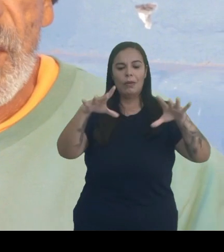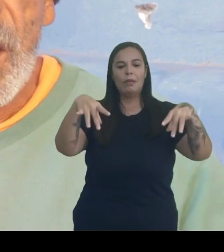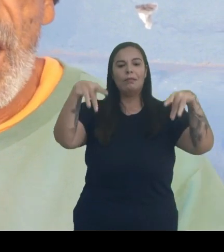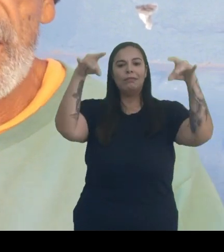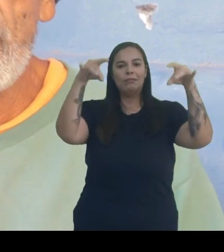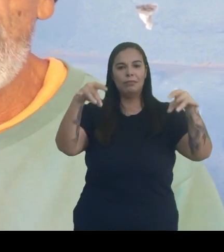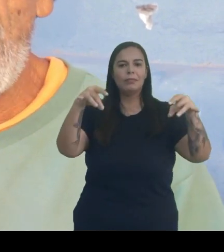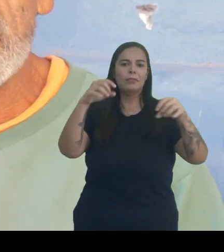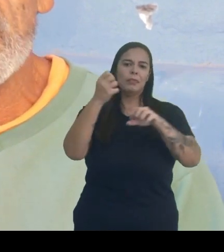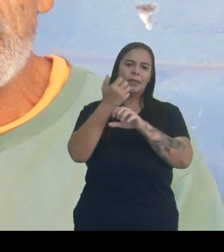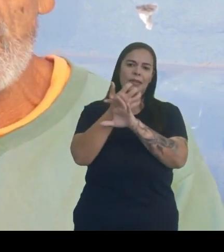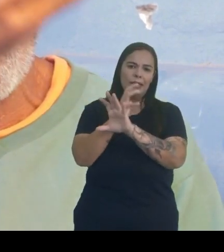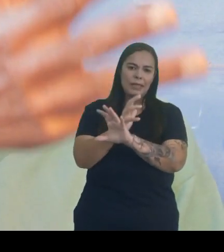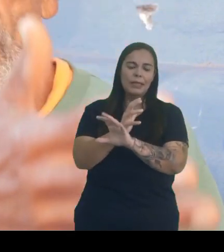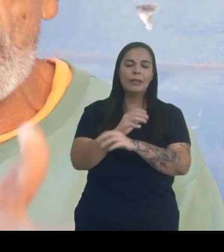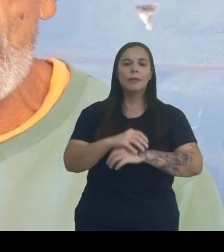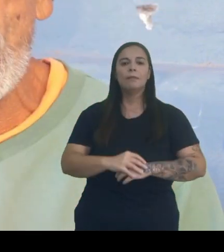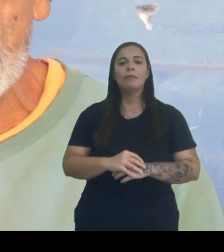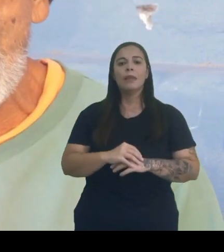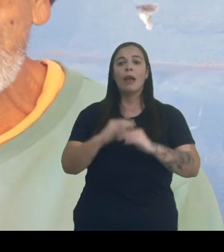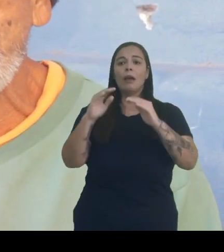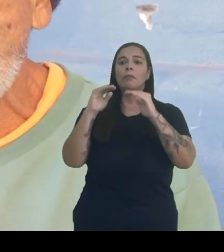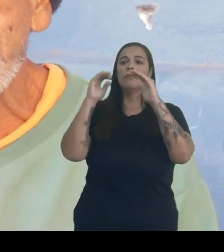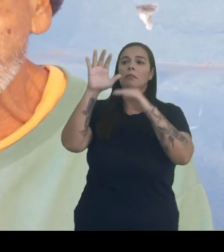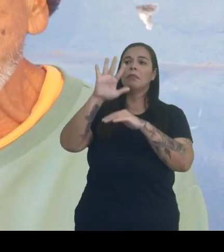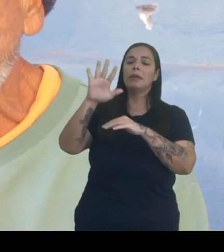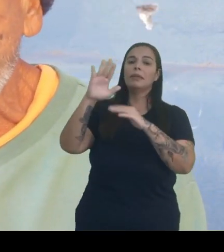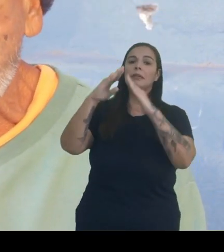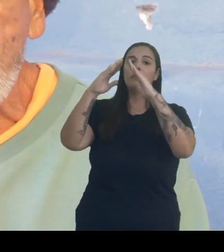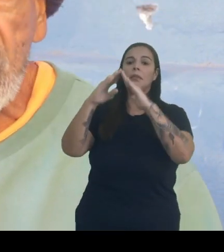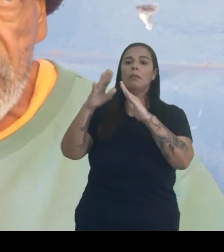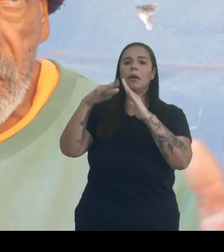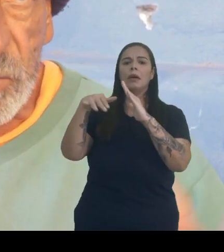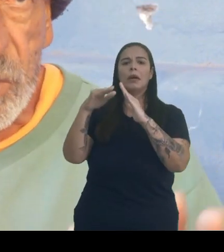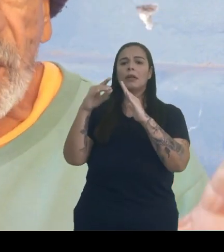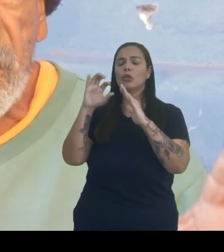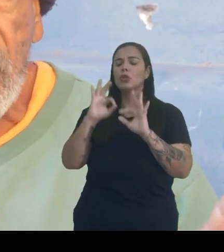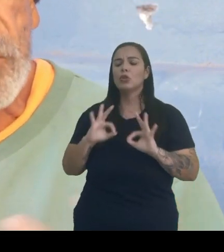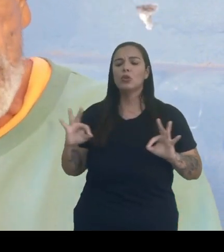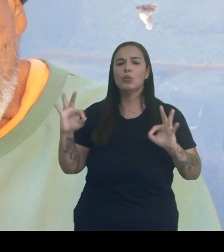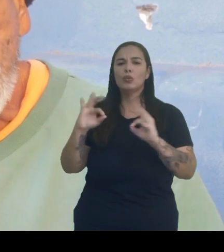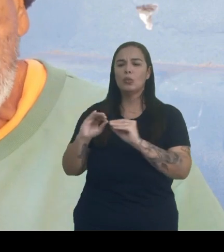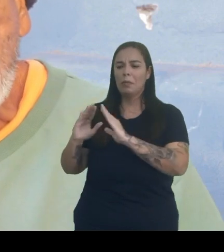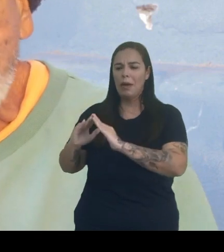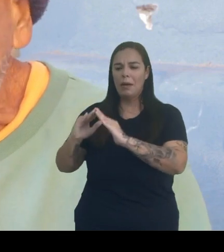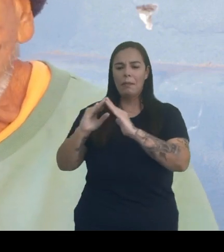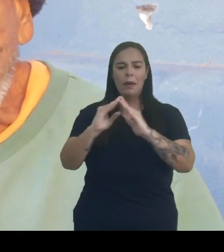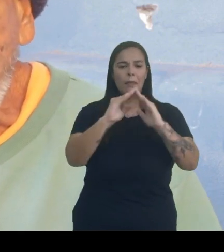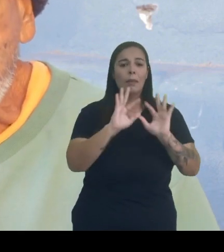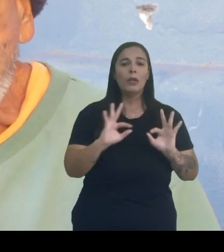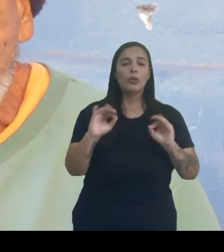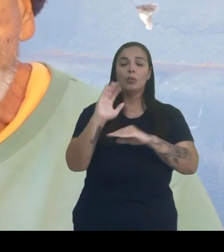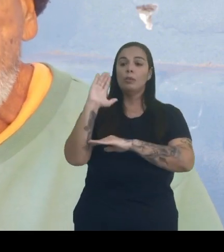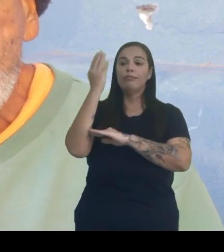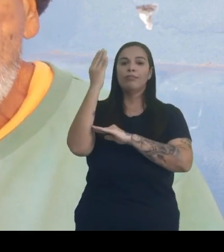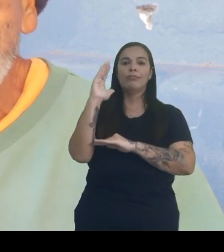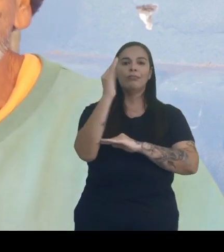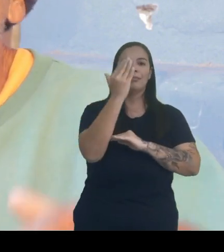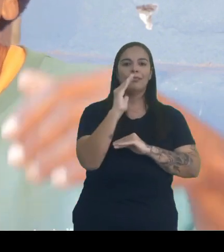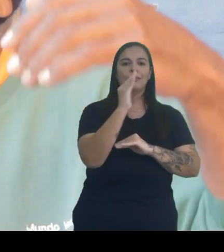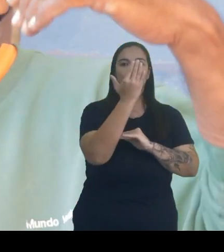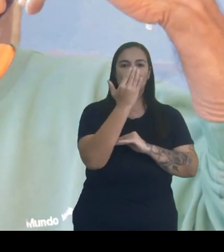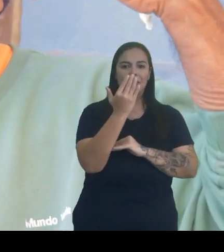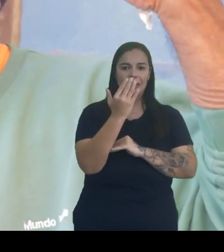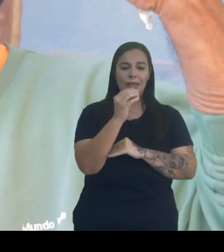entendeu? Aí pra cima era o quarto do falecido Duque, uma casinha, tudo de madeira, nada de alvenaria.